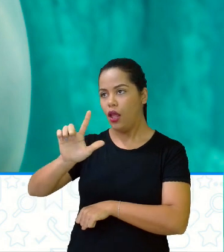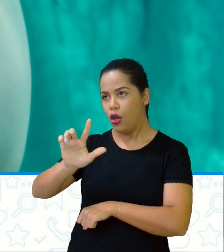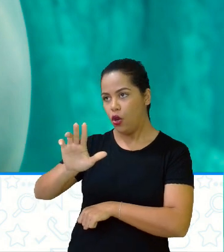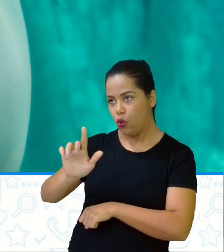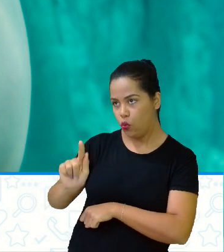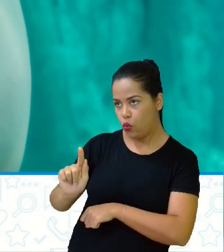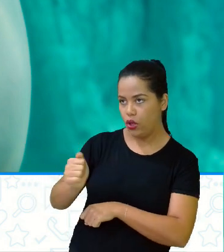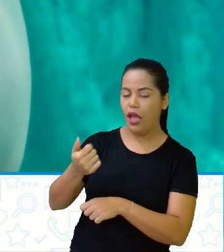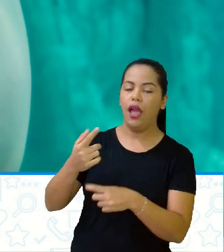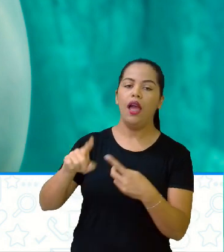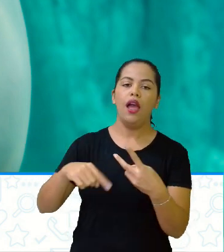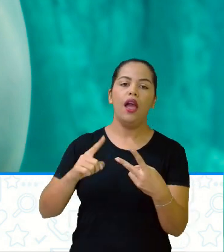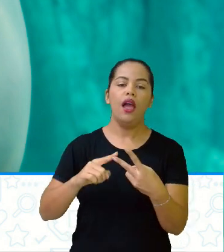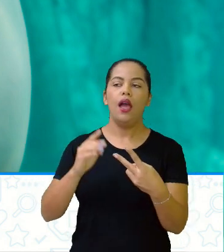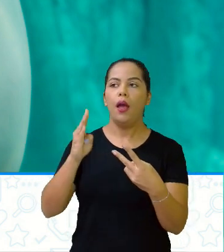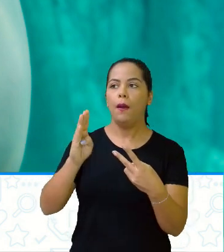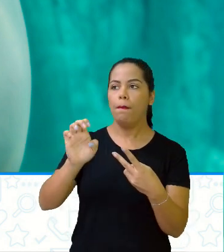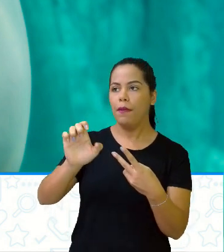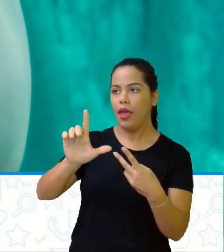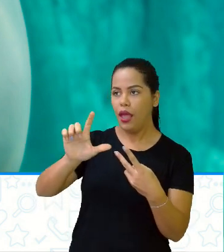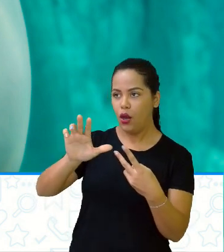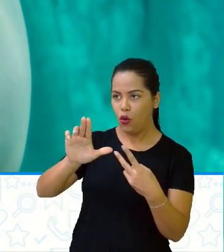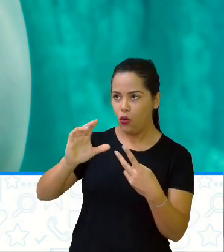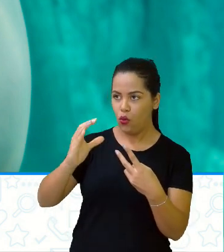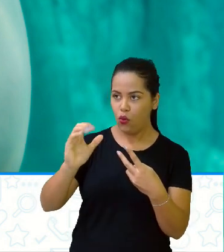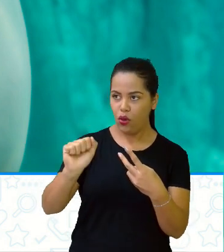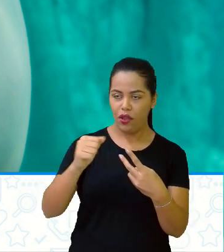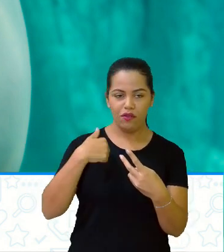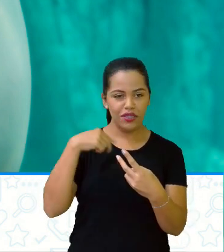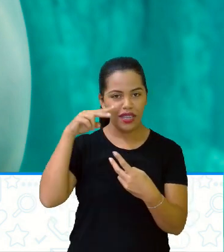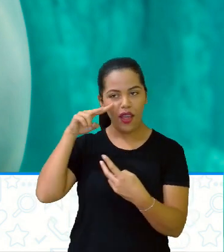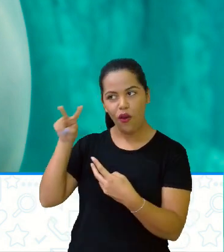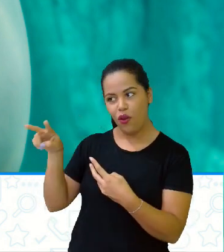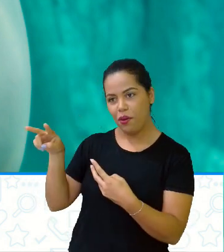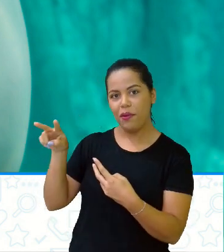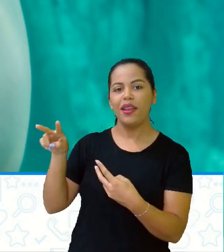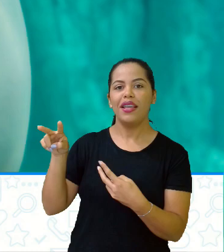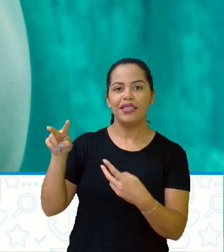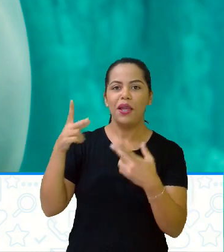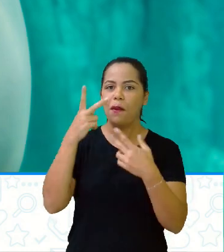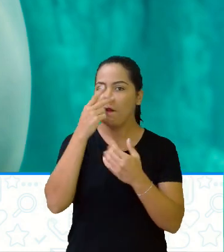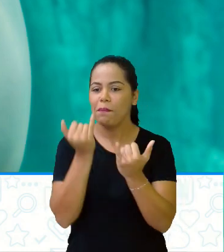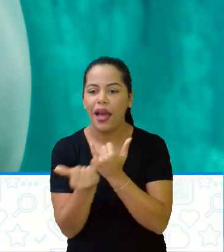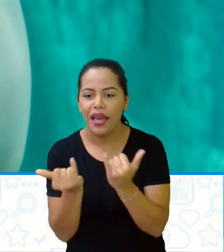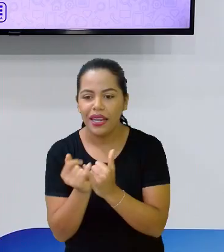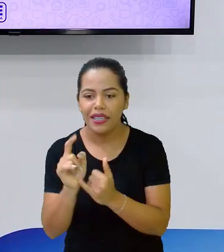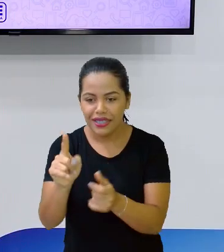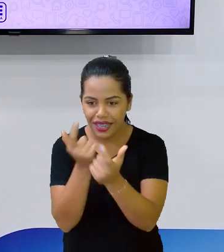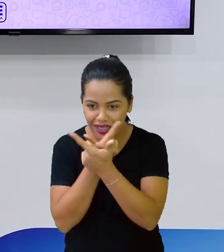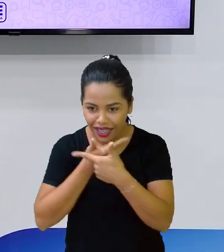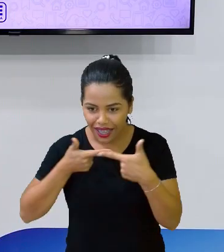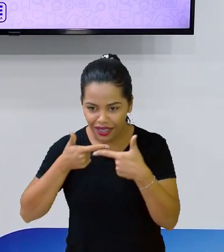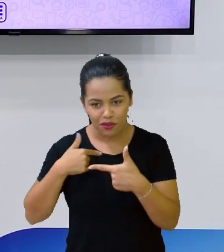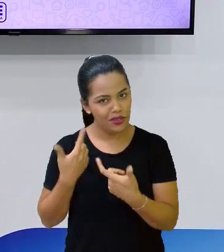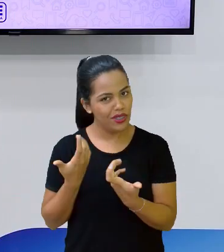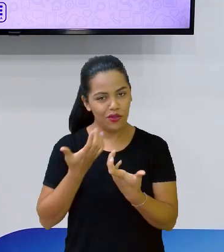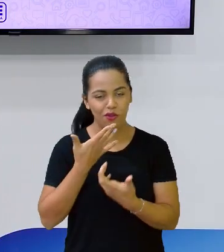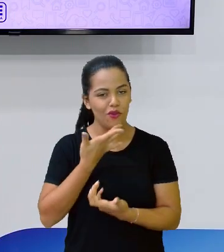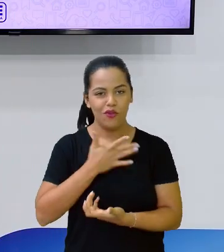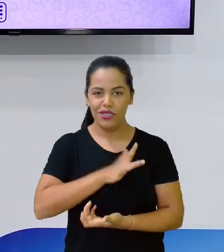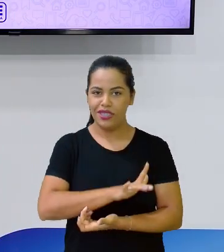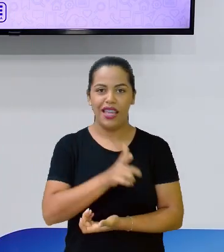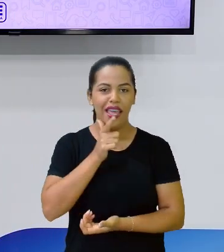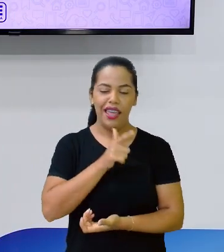fofinha. Você olha pra ela, ela parece que tá rindo. É impressionante. Não tem como a pessoa ficar triste olhando para um bichinho desse, não